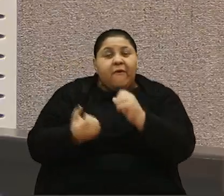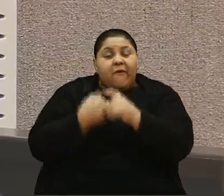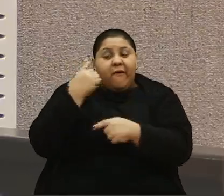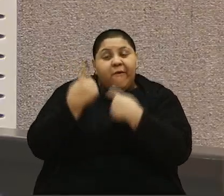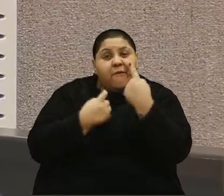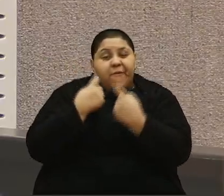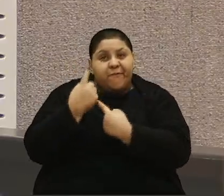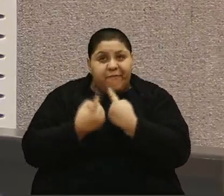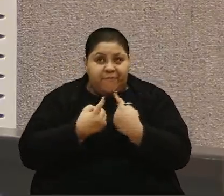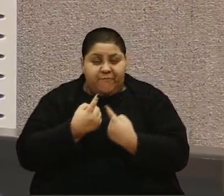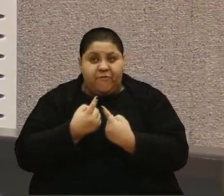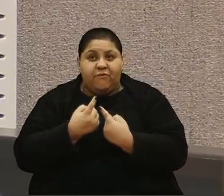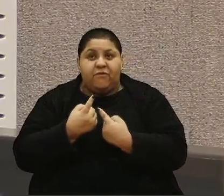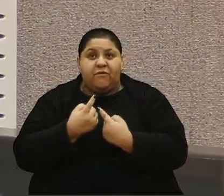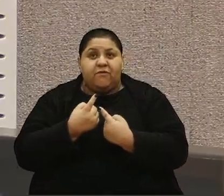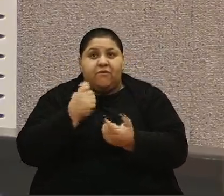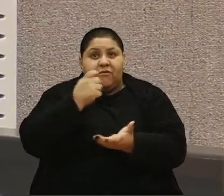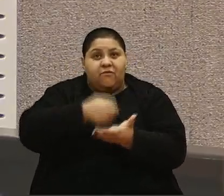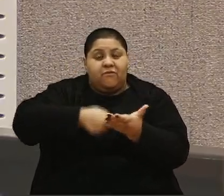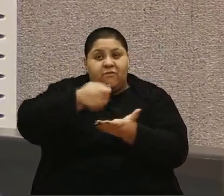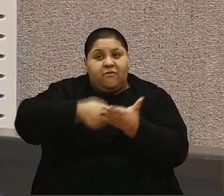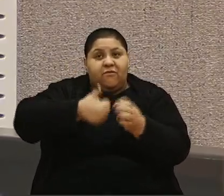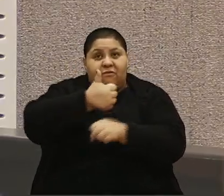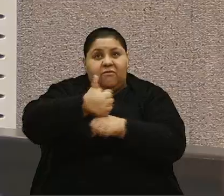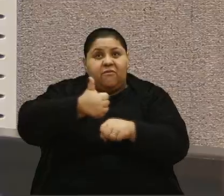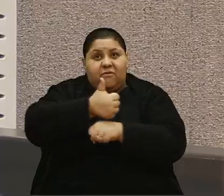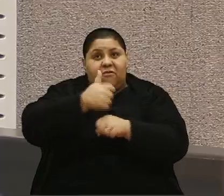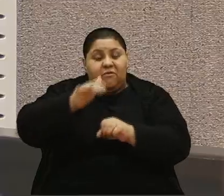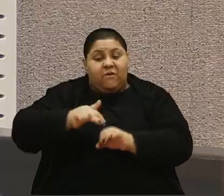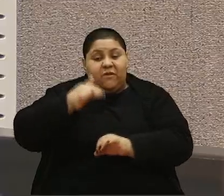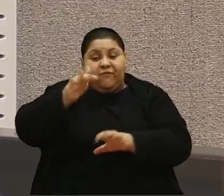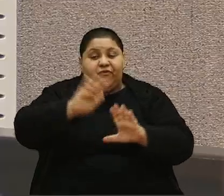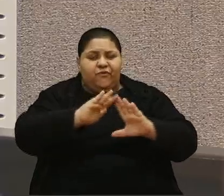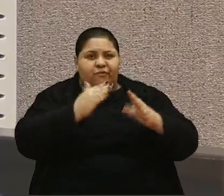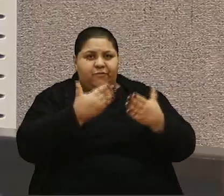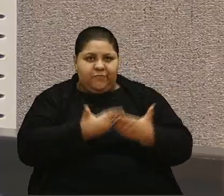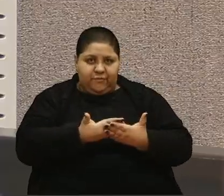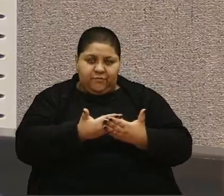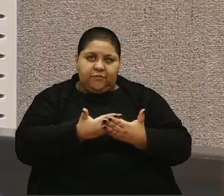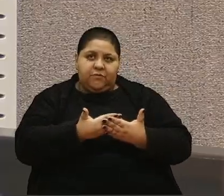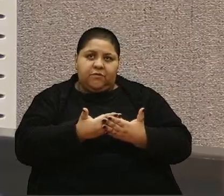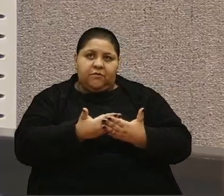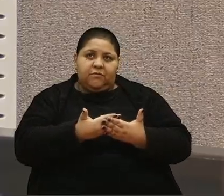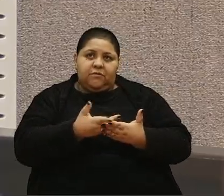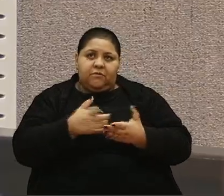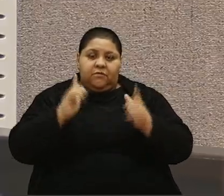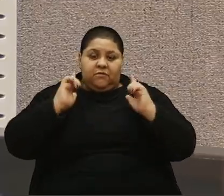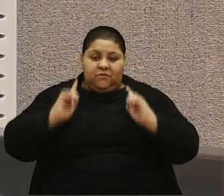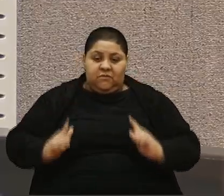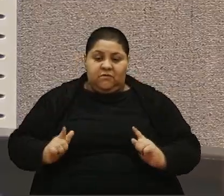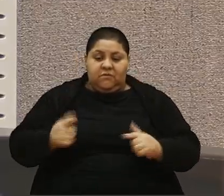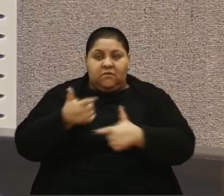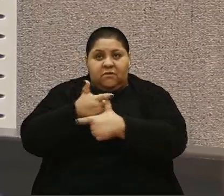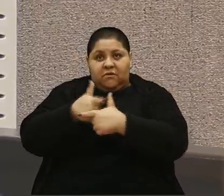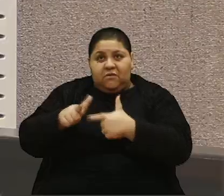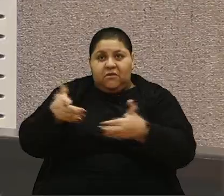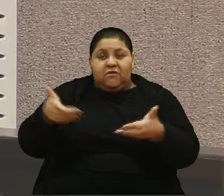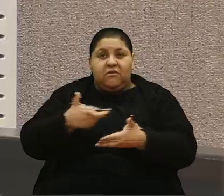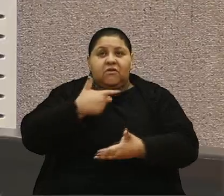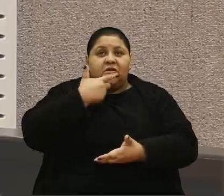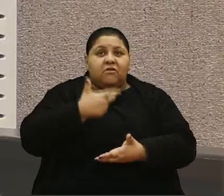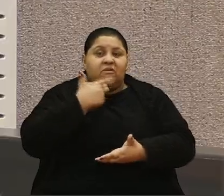vereador D'Ambrosio, que é justamente sobre a contratação de profissionais para essas futuras escolas, né? Em que pese o fato de que a gestão compartilhada, dito já pelo